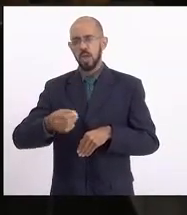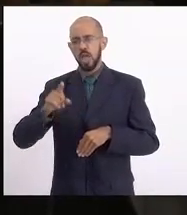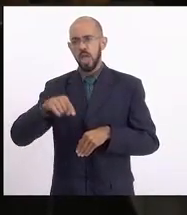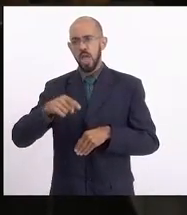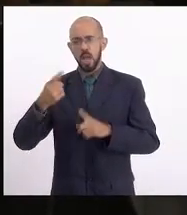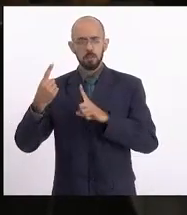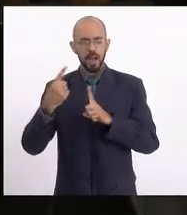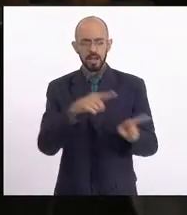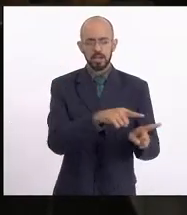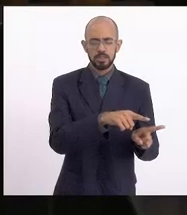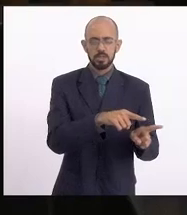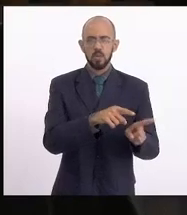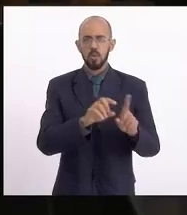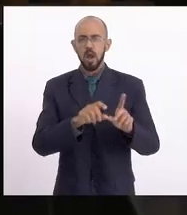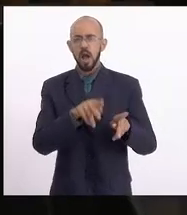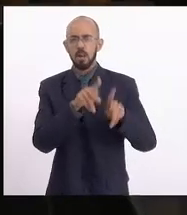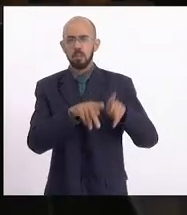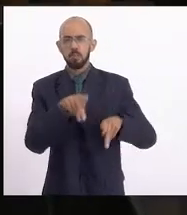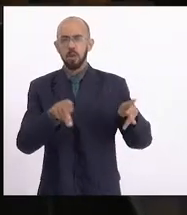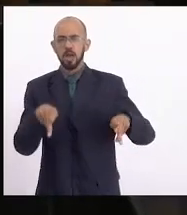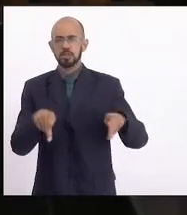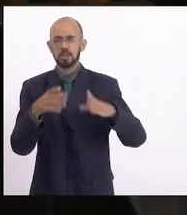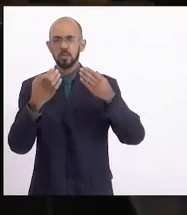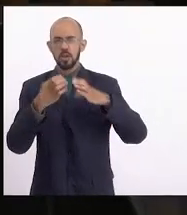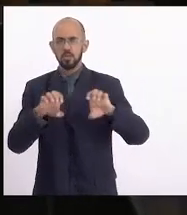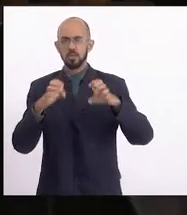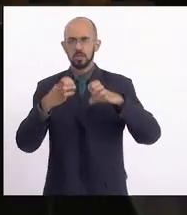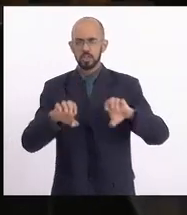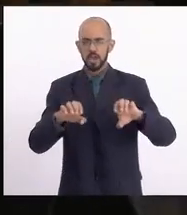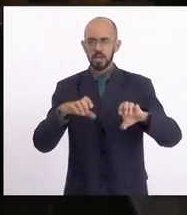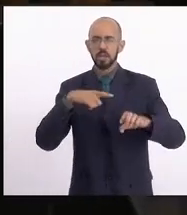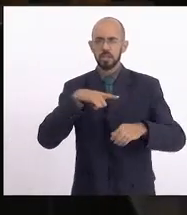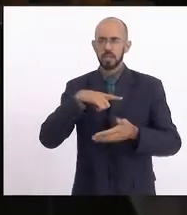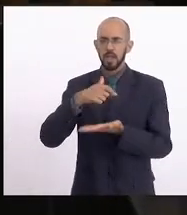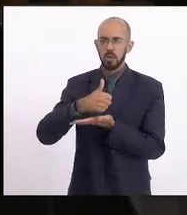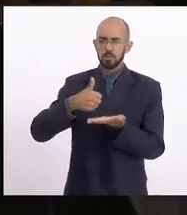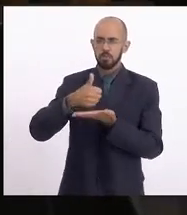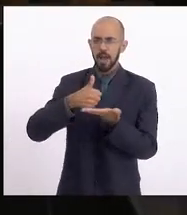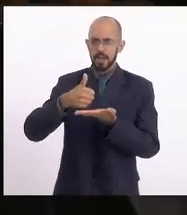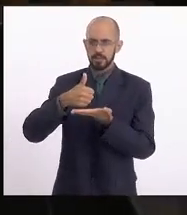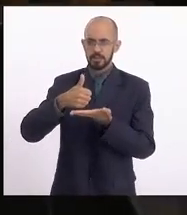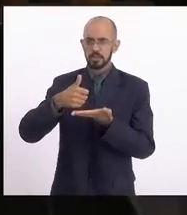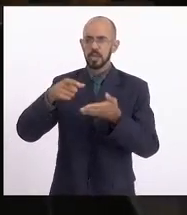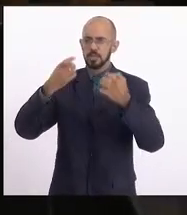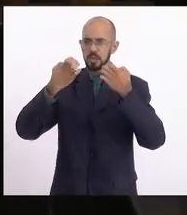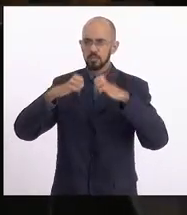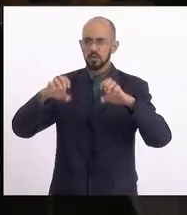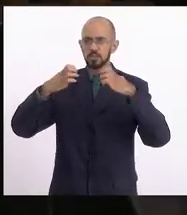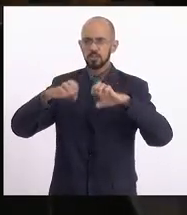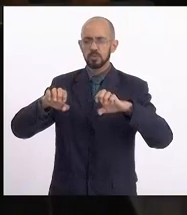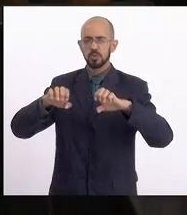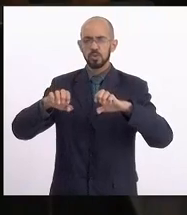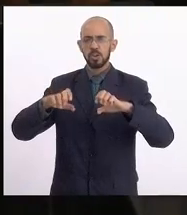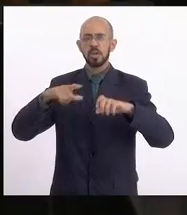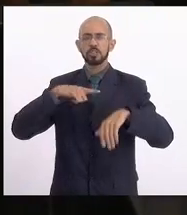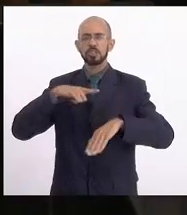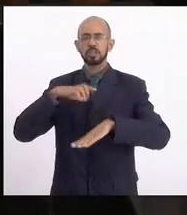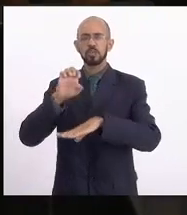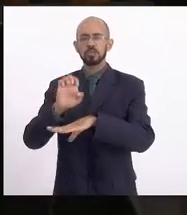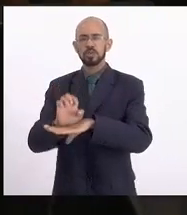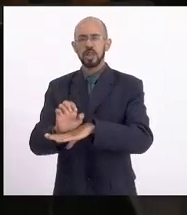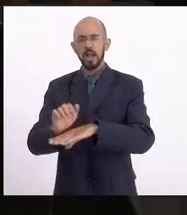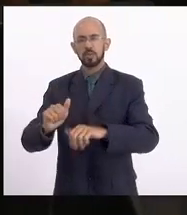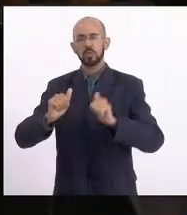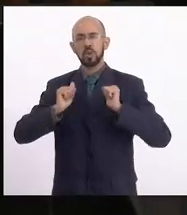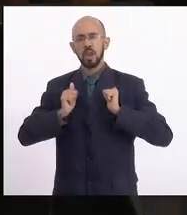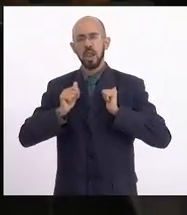o povo evangélico, que tem como base o evangelismo. É um Estado laico, é um Estado que